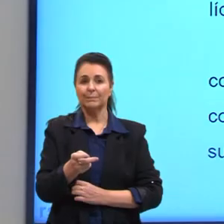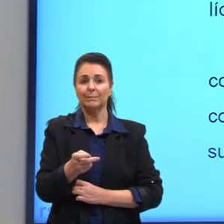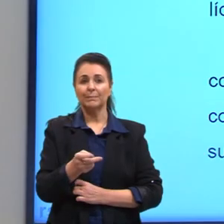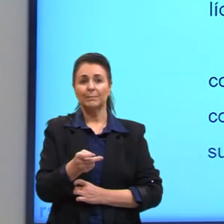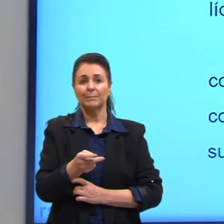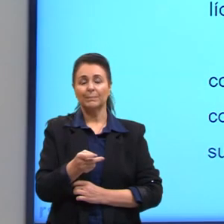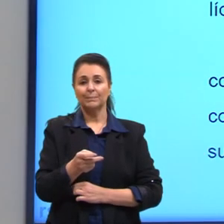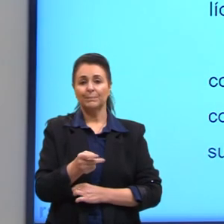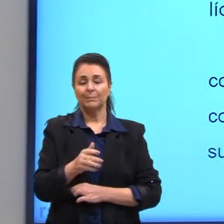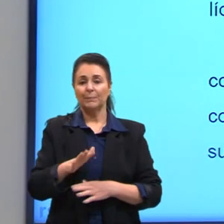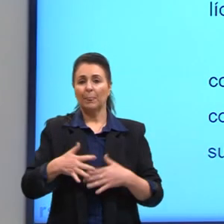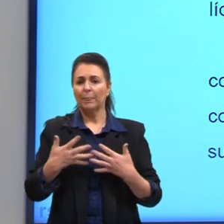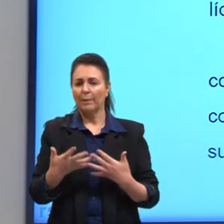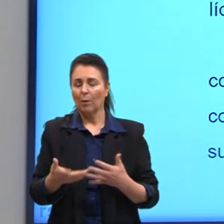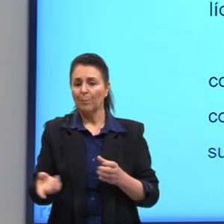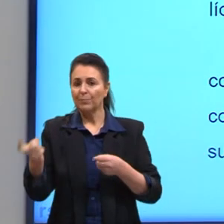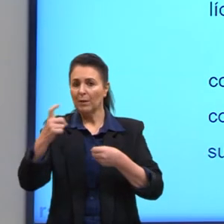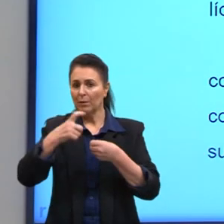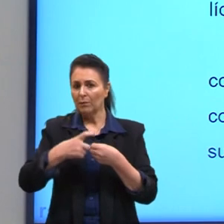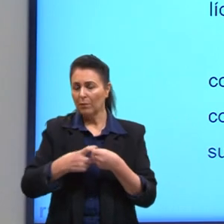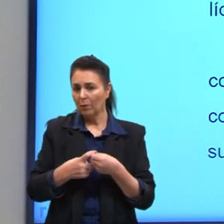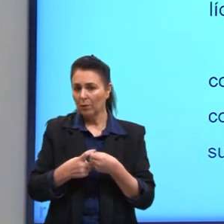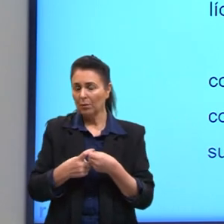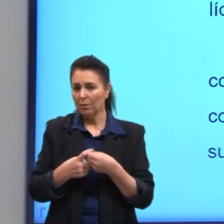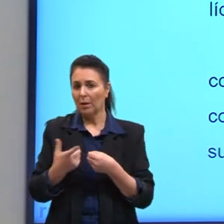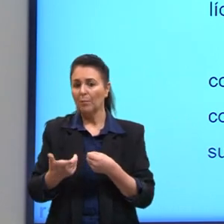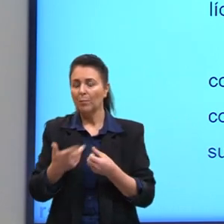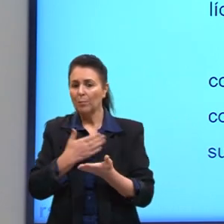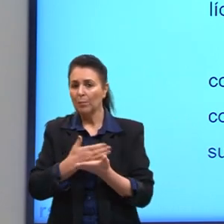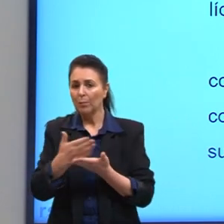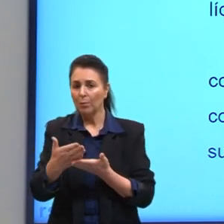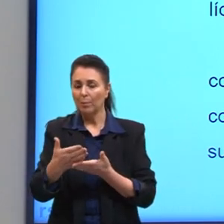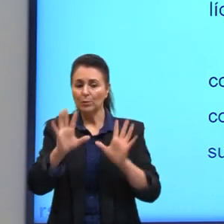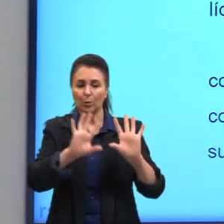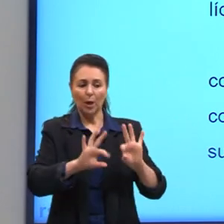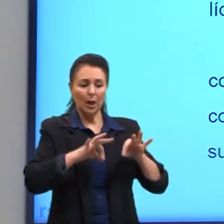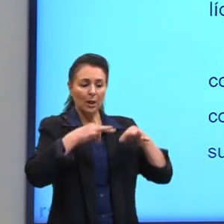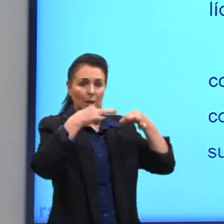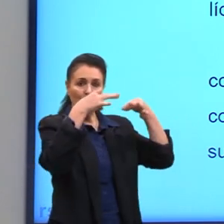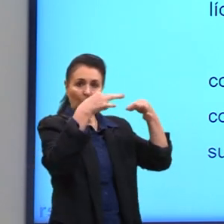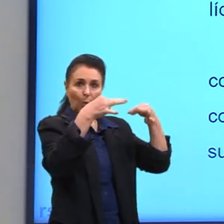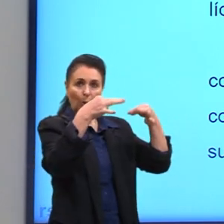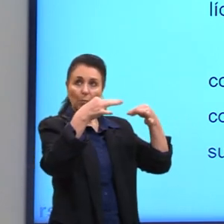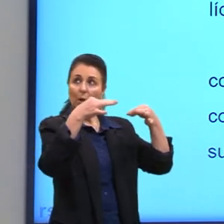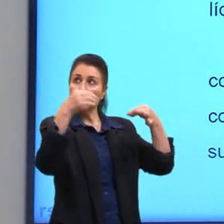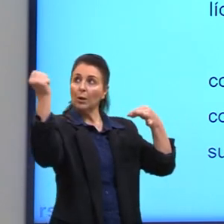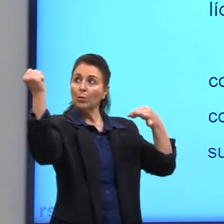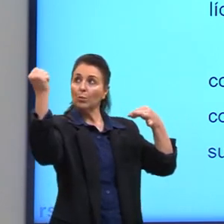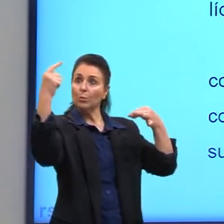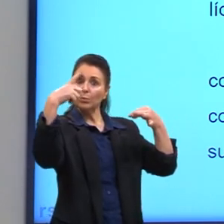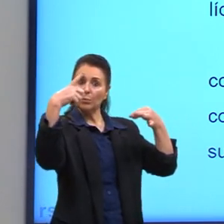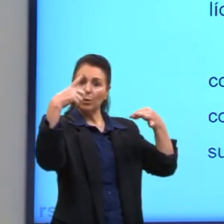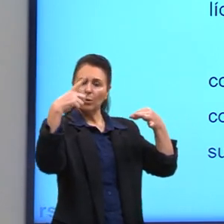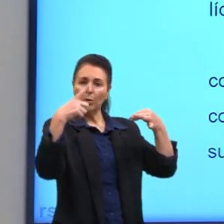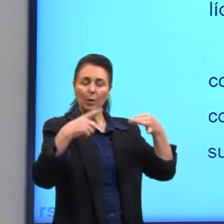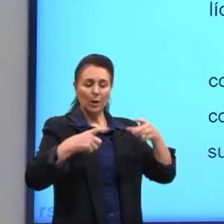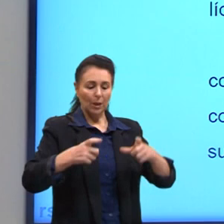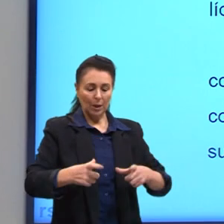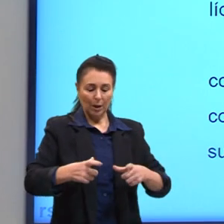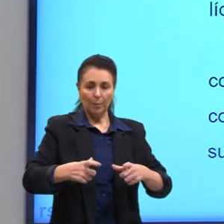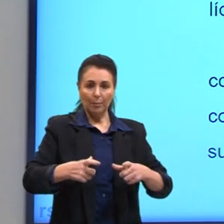bom então voltando para nossa questão inicial da roupa secando no varal não é o que a panela